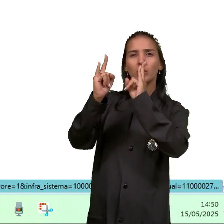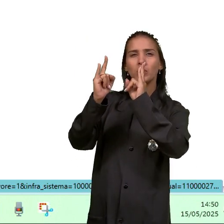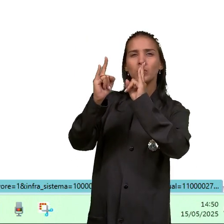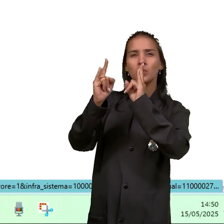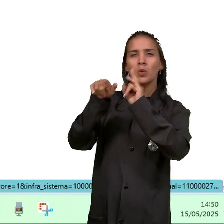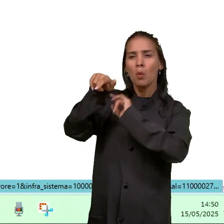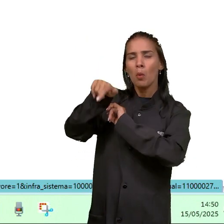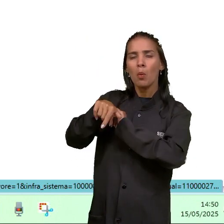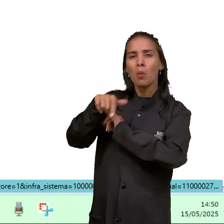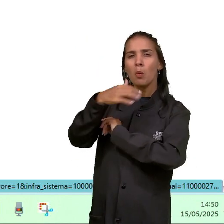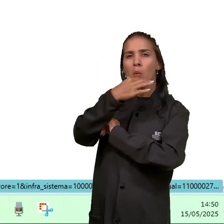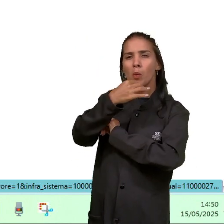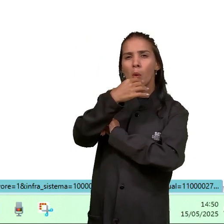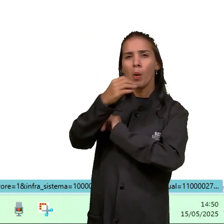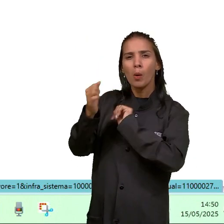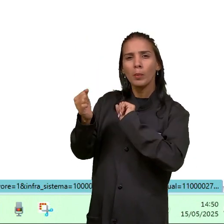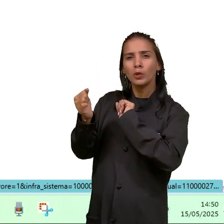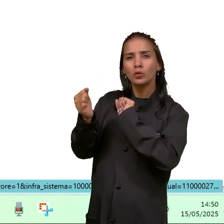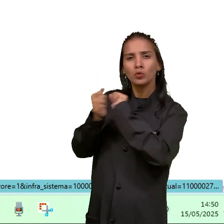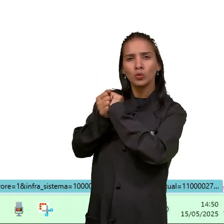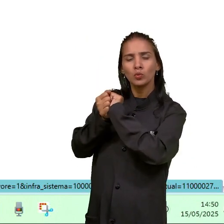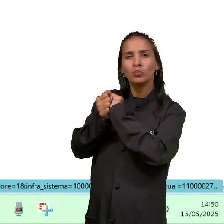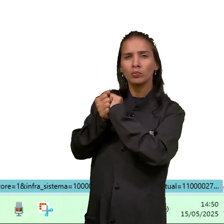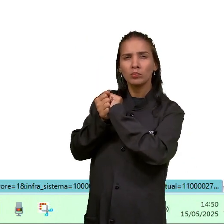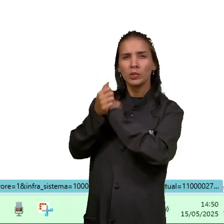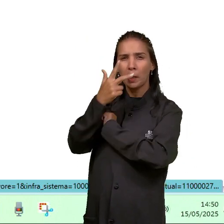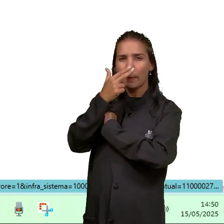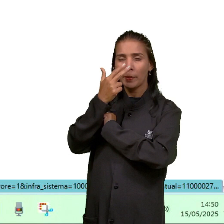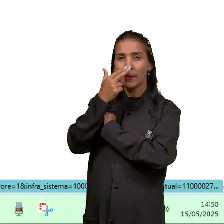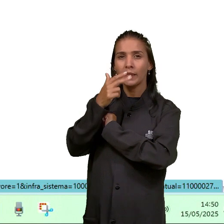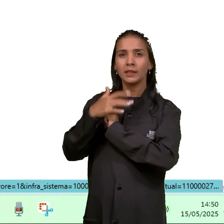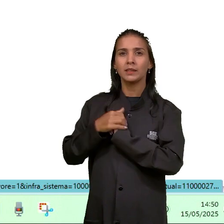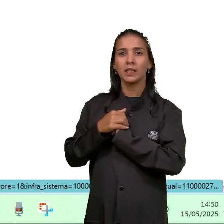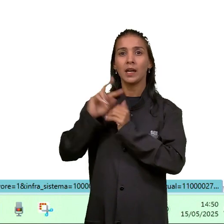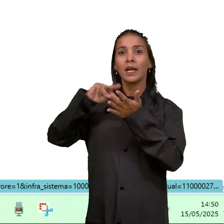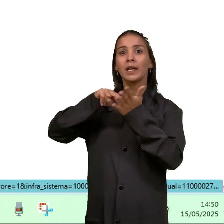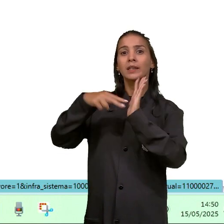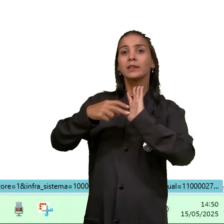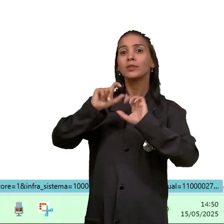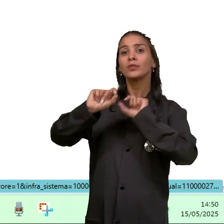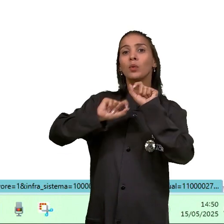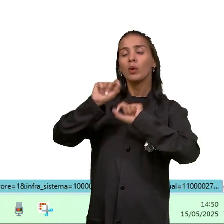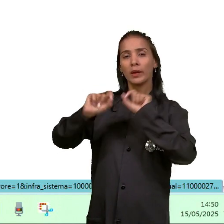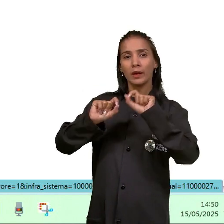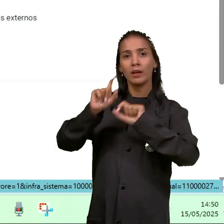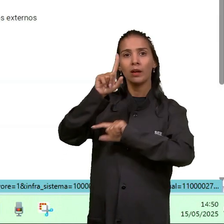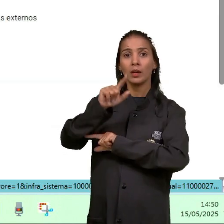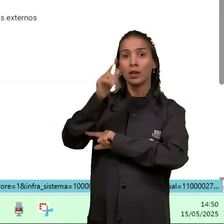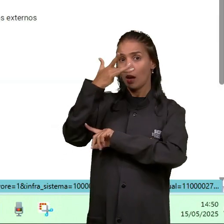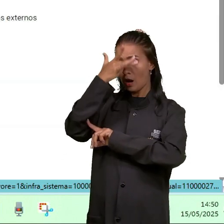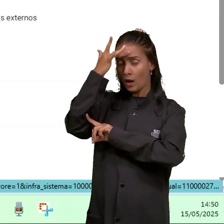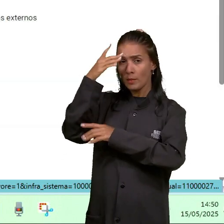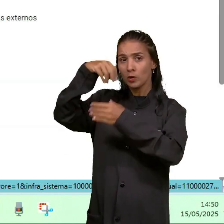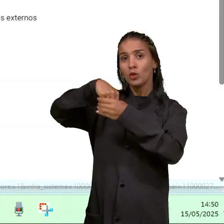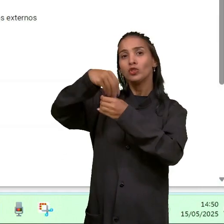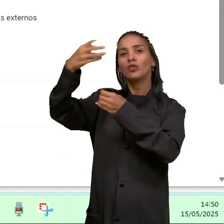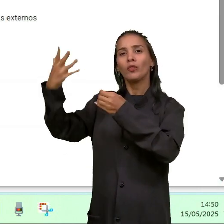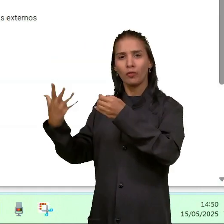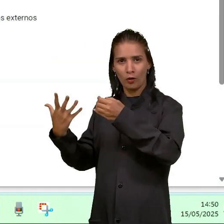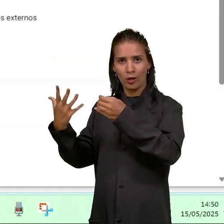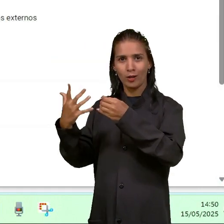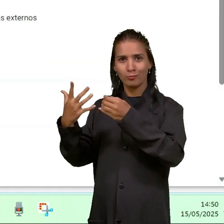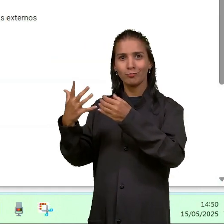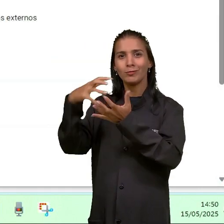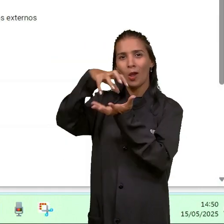lado de fora, né? Dizendo que você está do lado como que é um usuário externo. Vou clicar nele e que